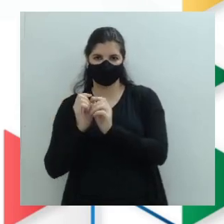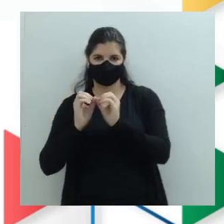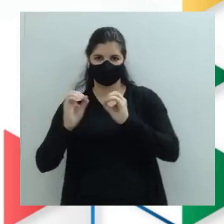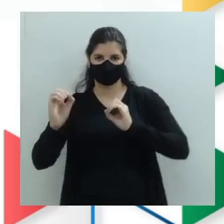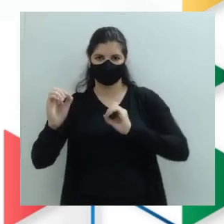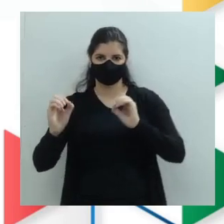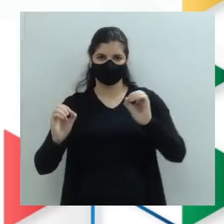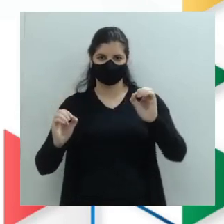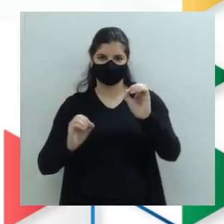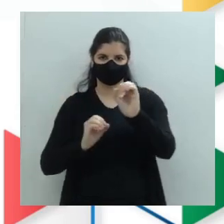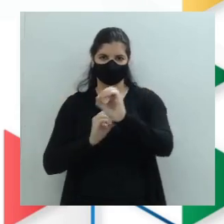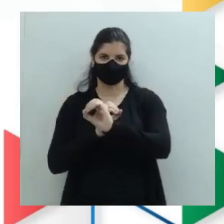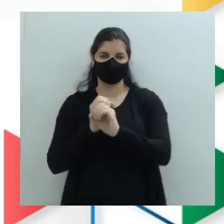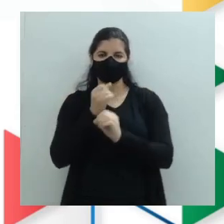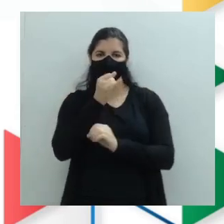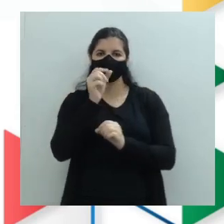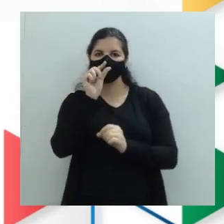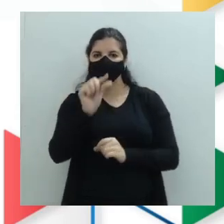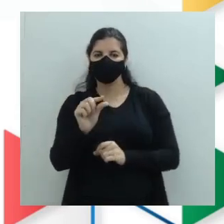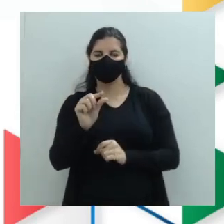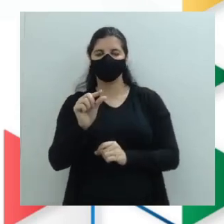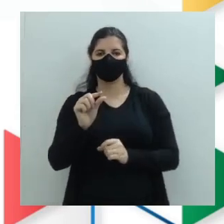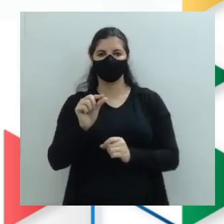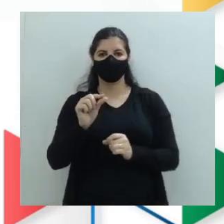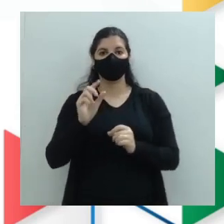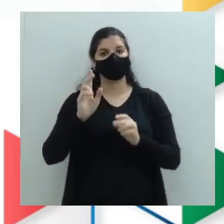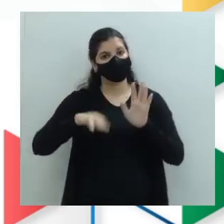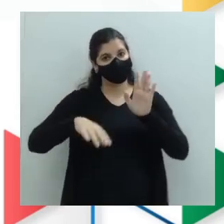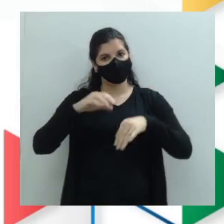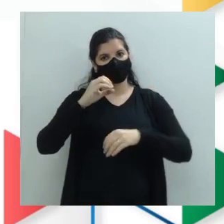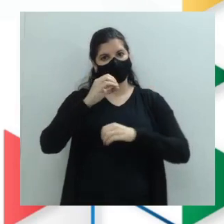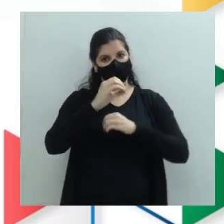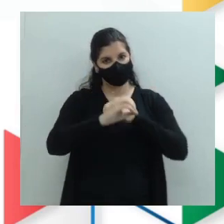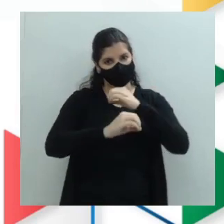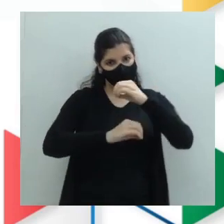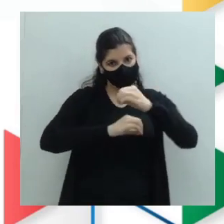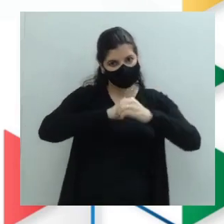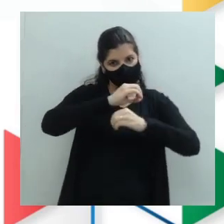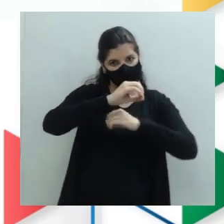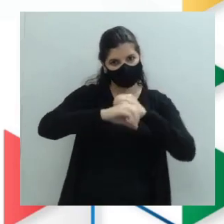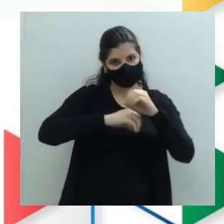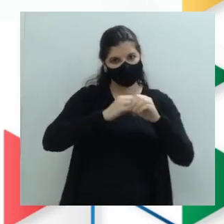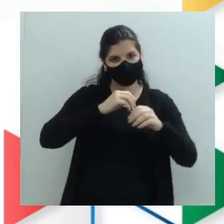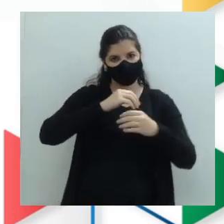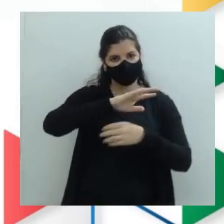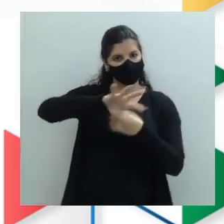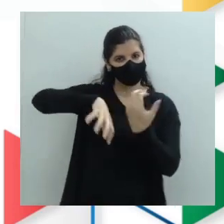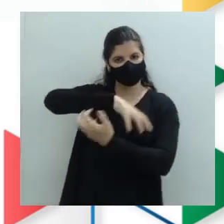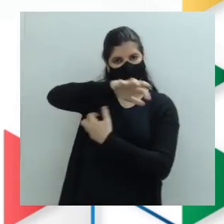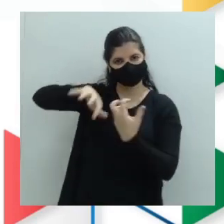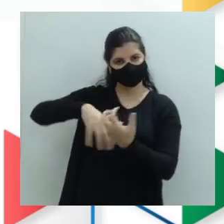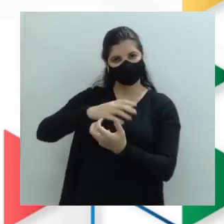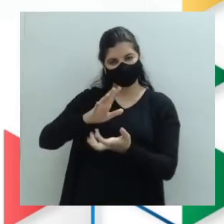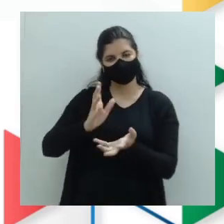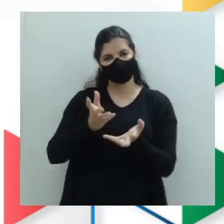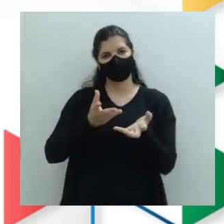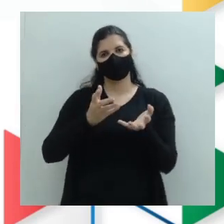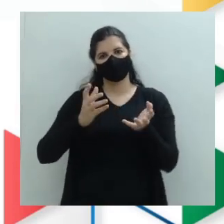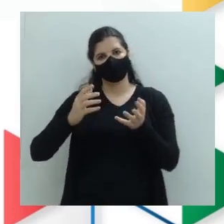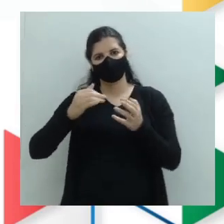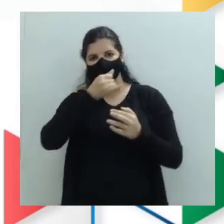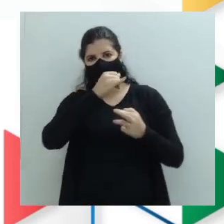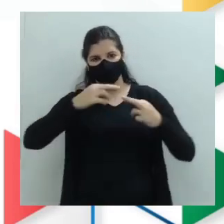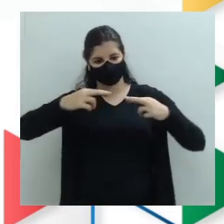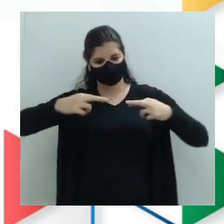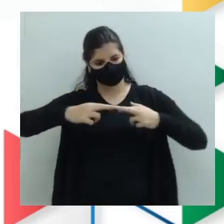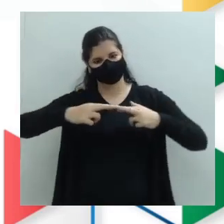uma corrente pequena. Ou seja, os elétrons, antes eles estavam desordenados, mas através dos